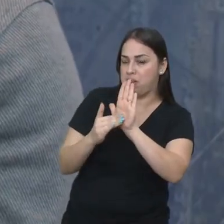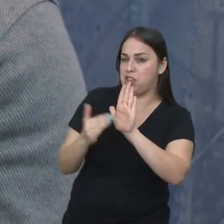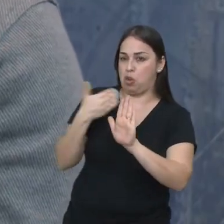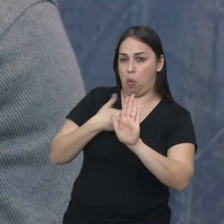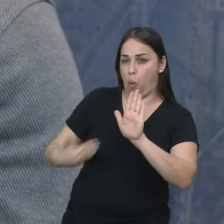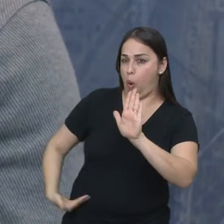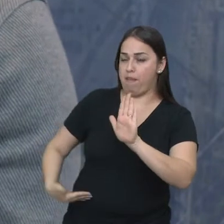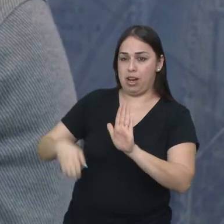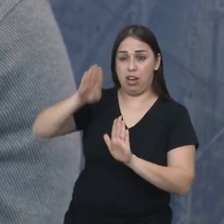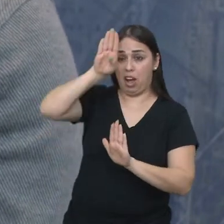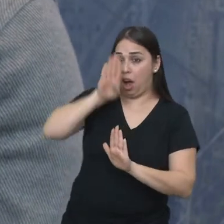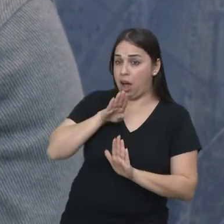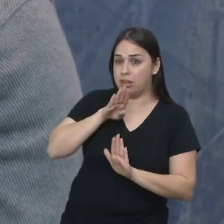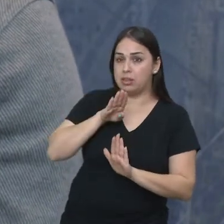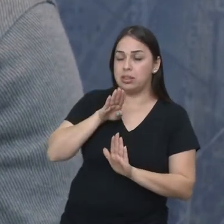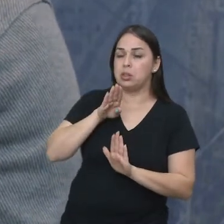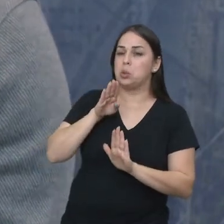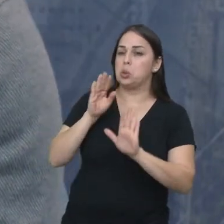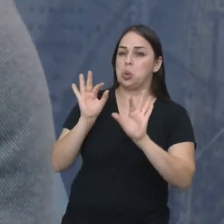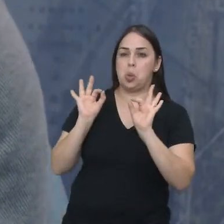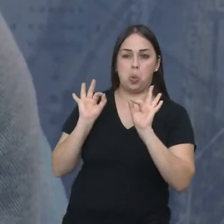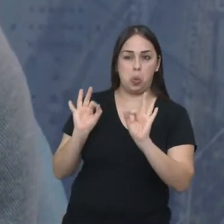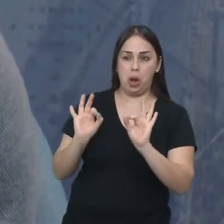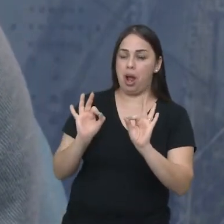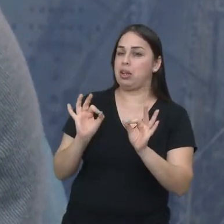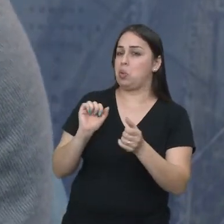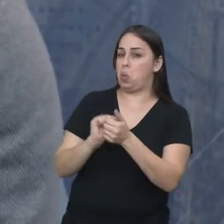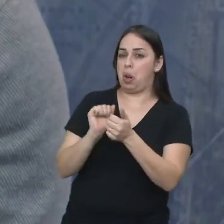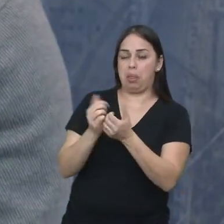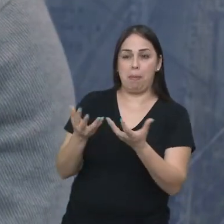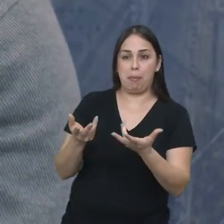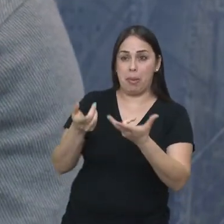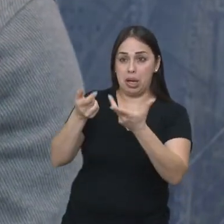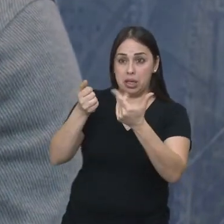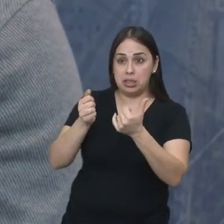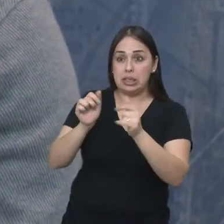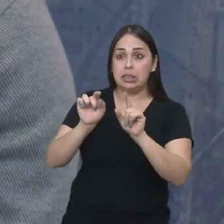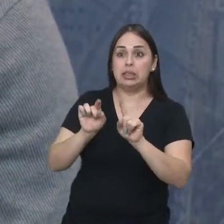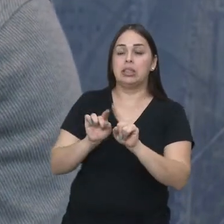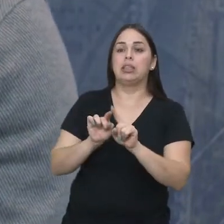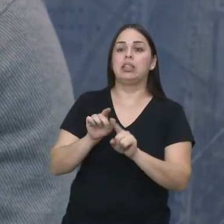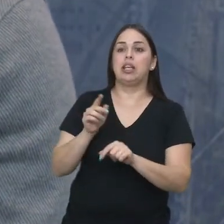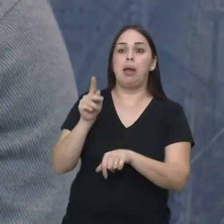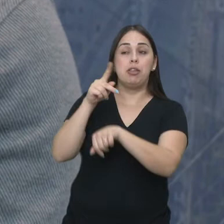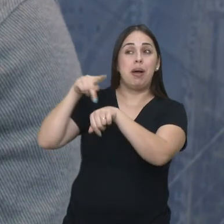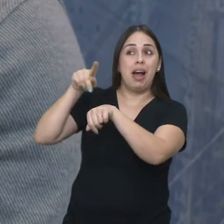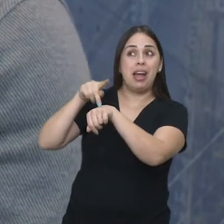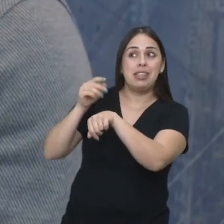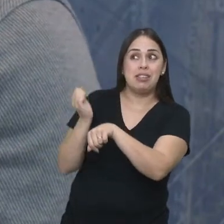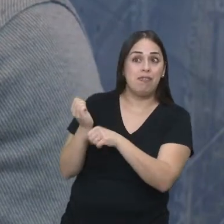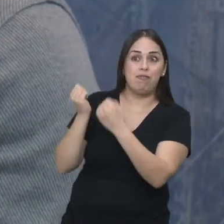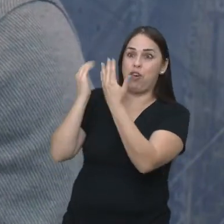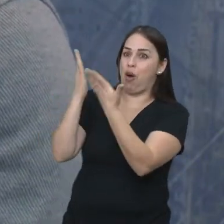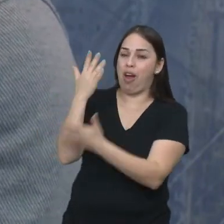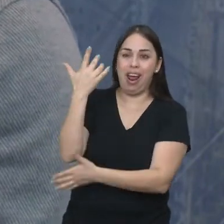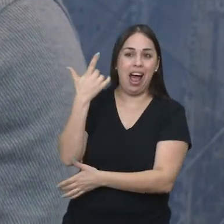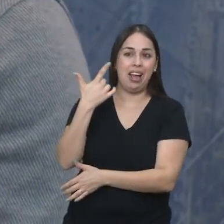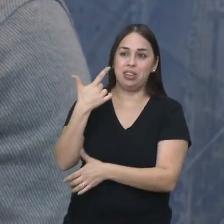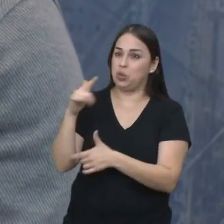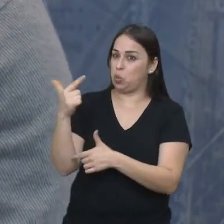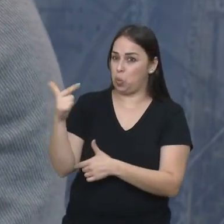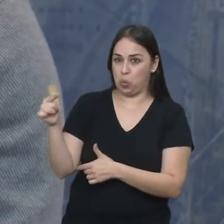público, gratuito, de altíssima qualidade, que muitos países de primeiro mundo não têm